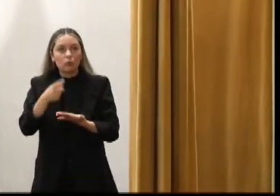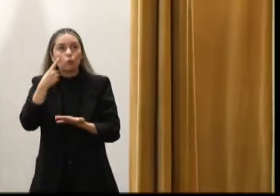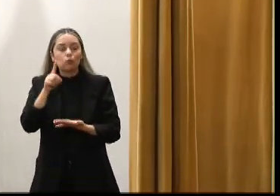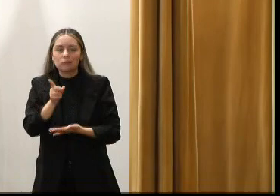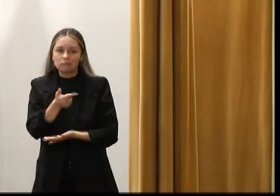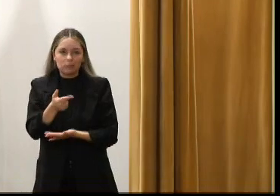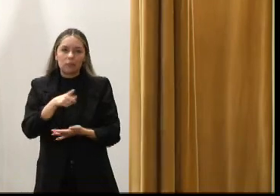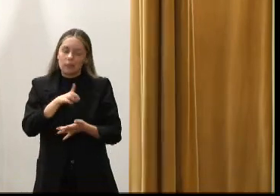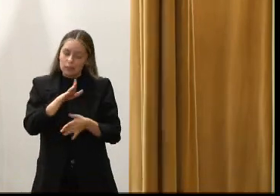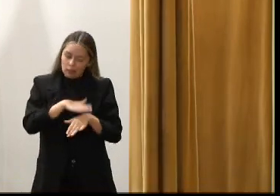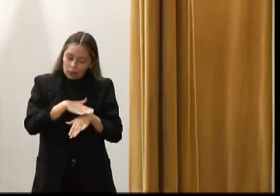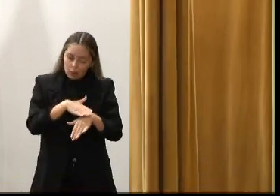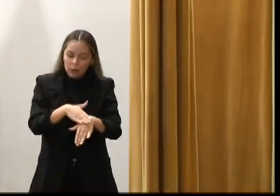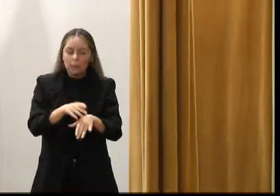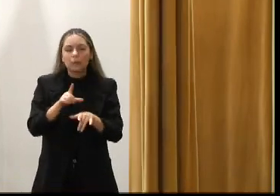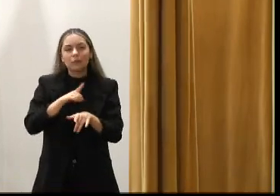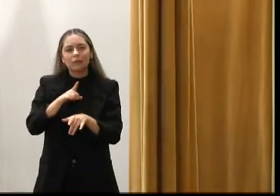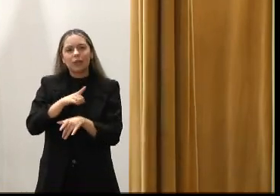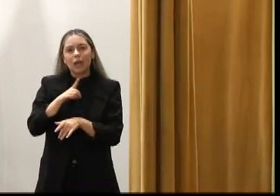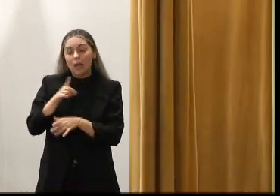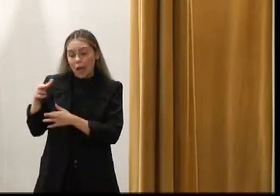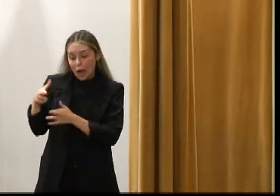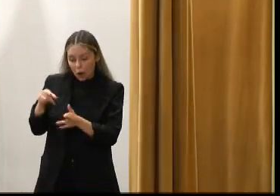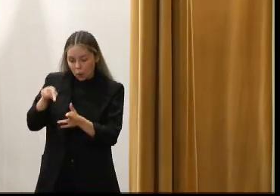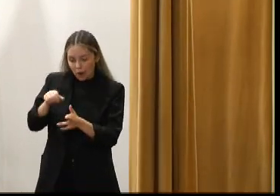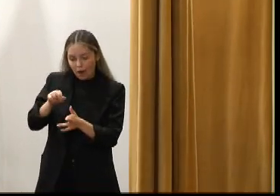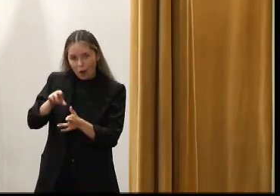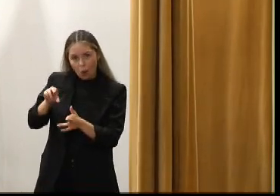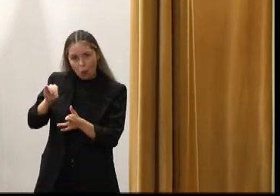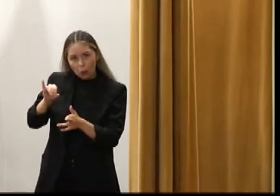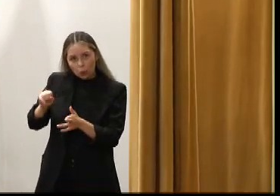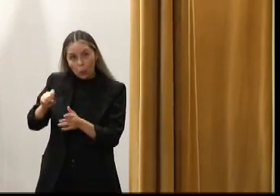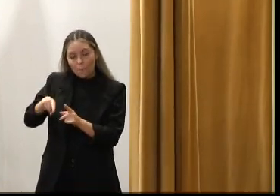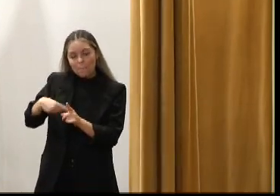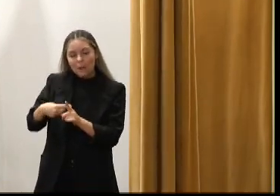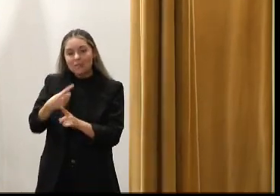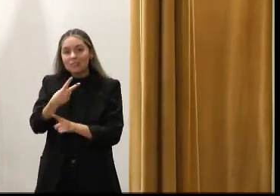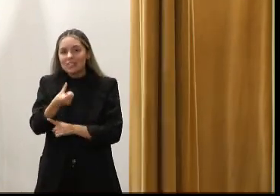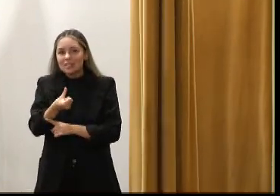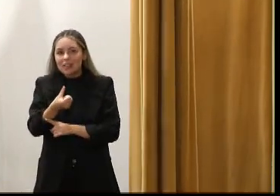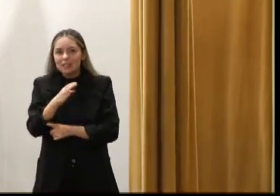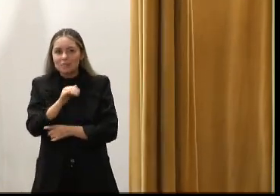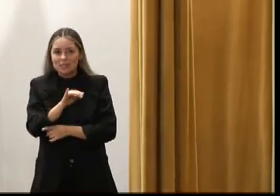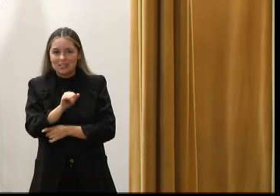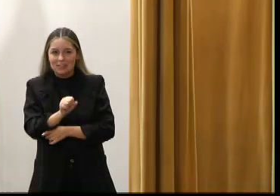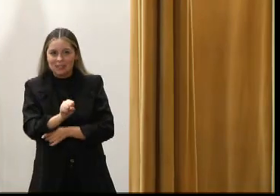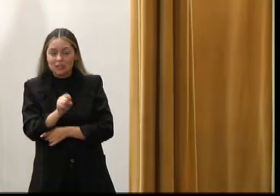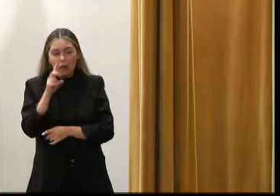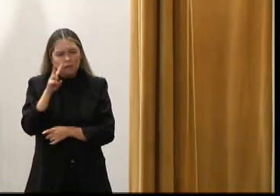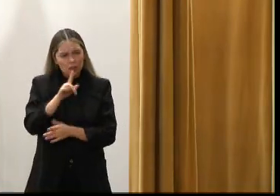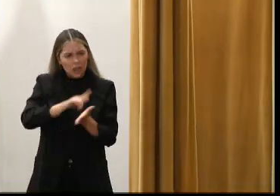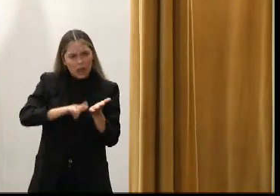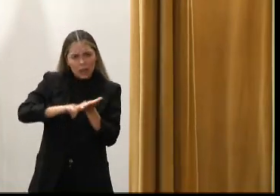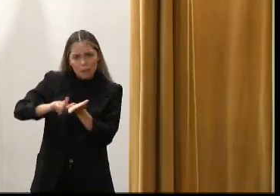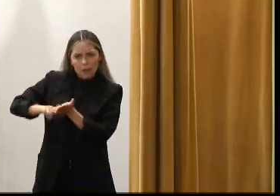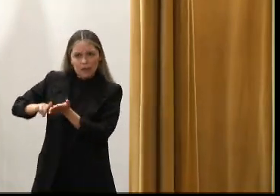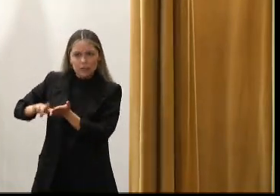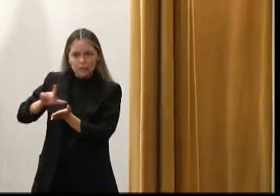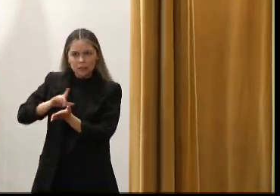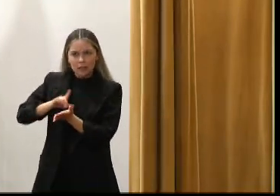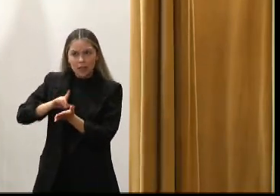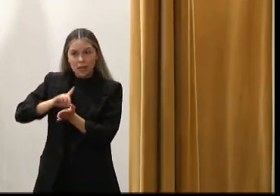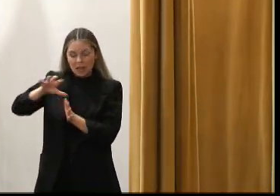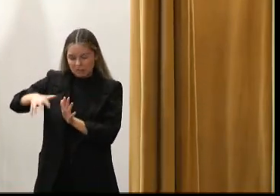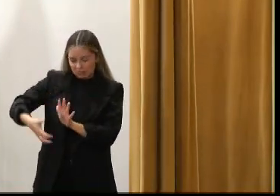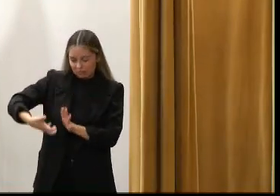mais 26 bacias hidrográficas na cidade. E vocês estão vendo a limpeza dos arroios. Toneladas